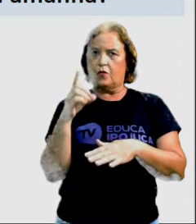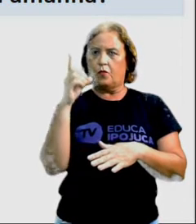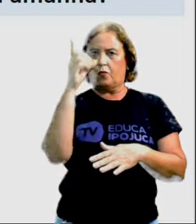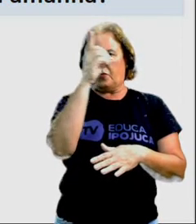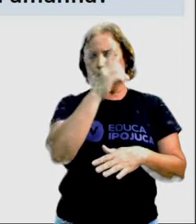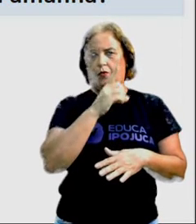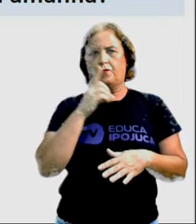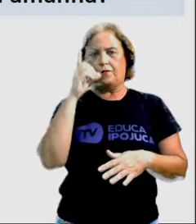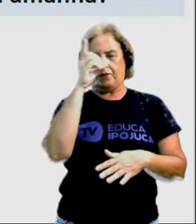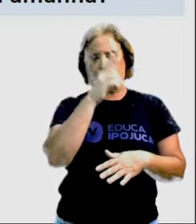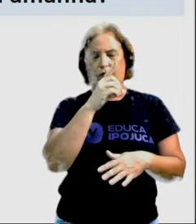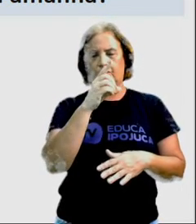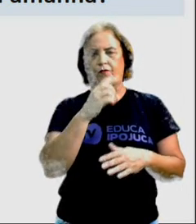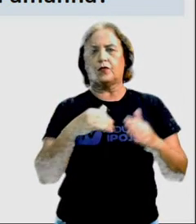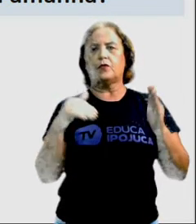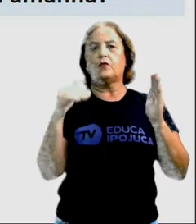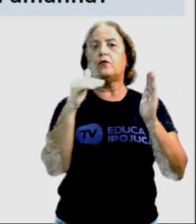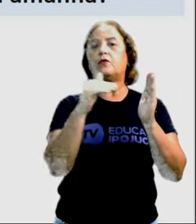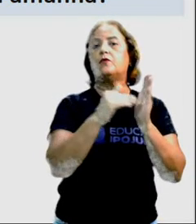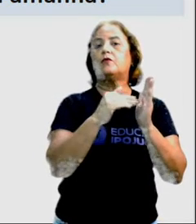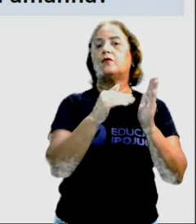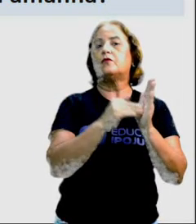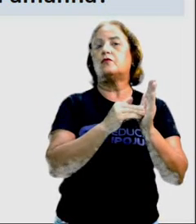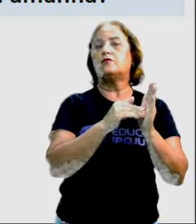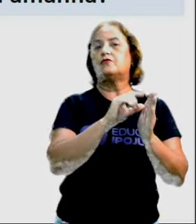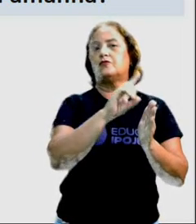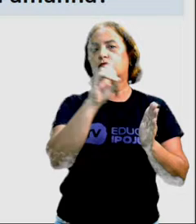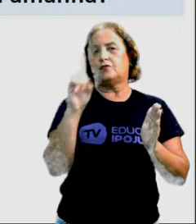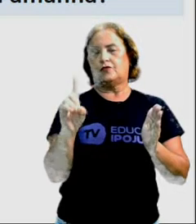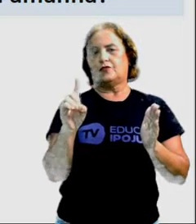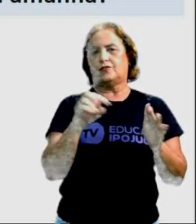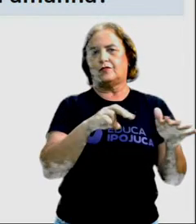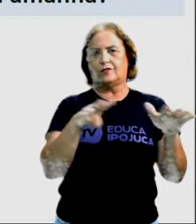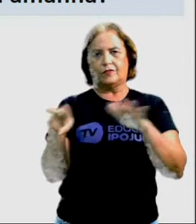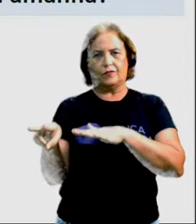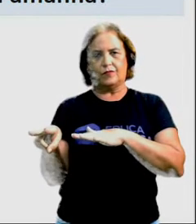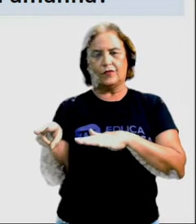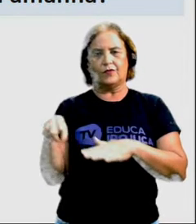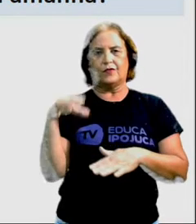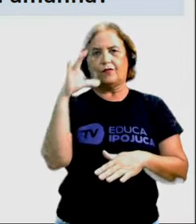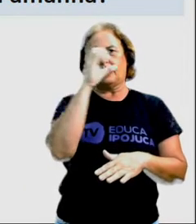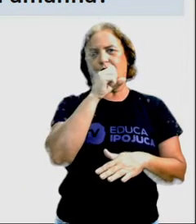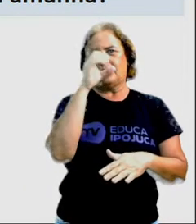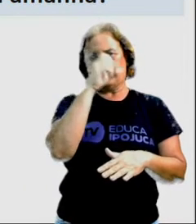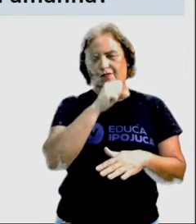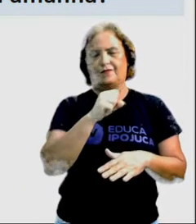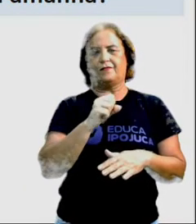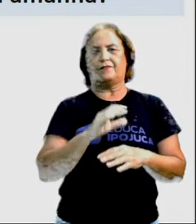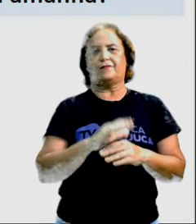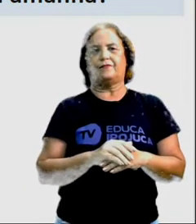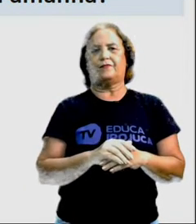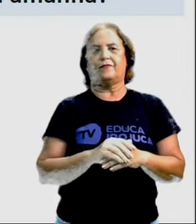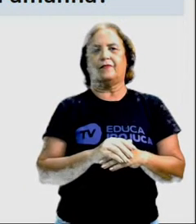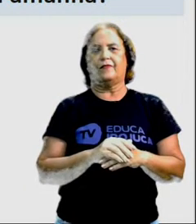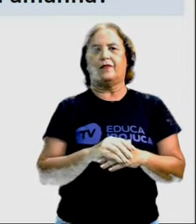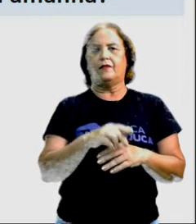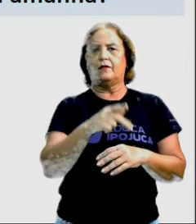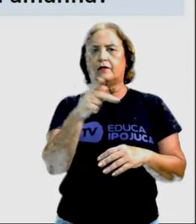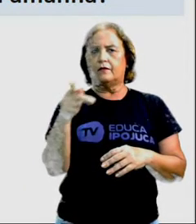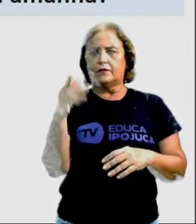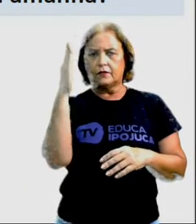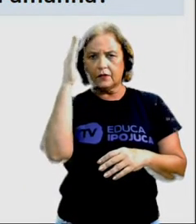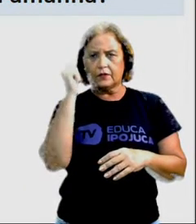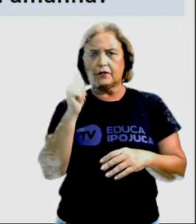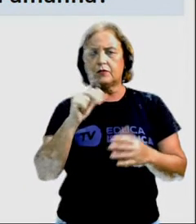domingo e o último dia da semana é o sábado tudo bem e você